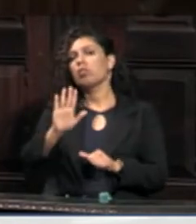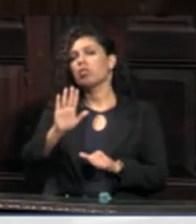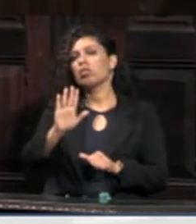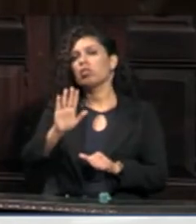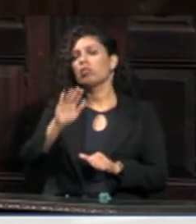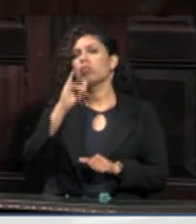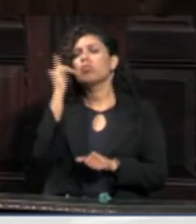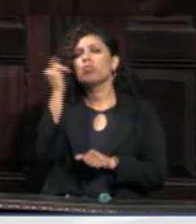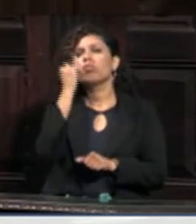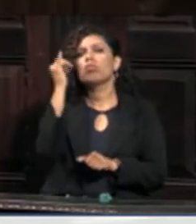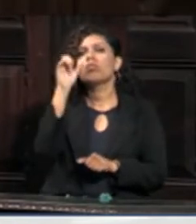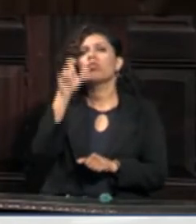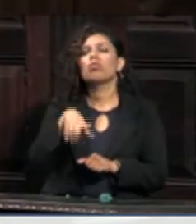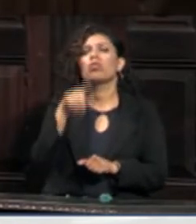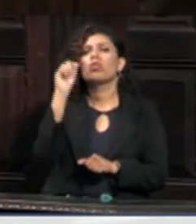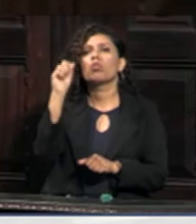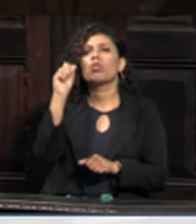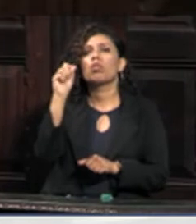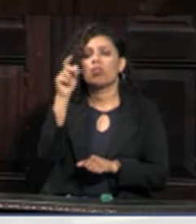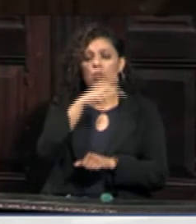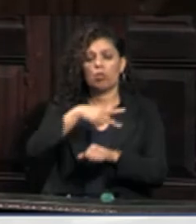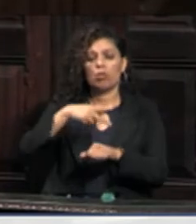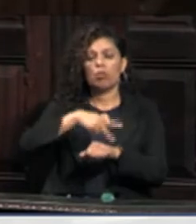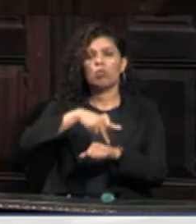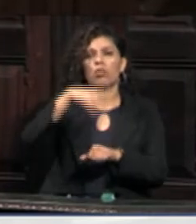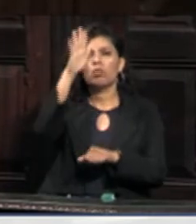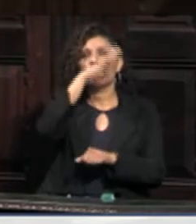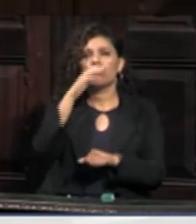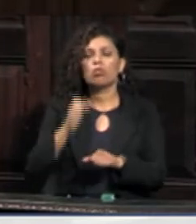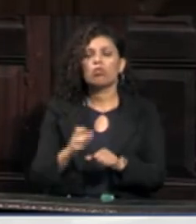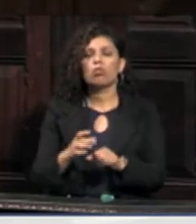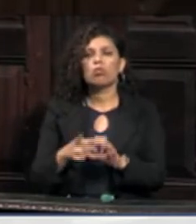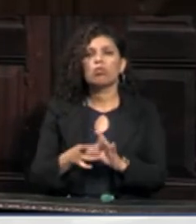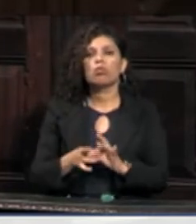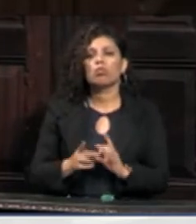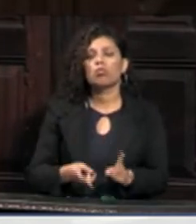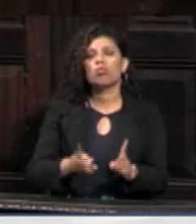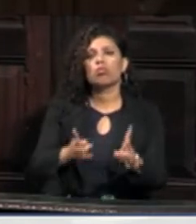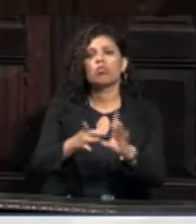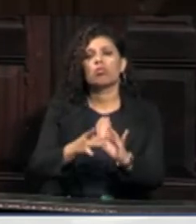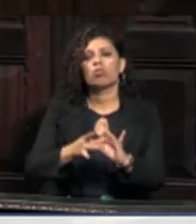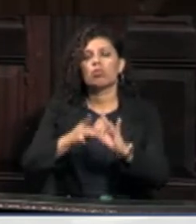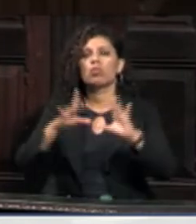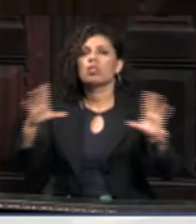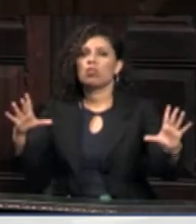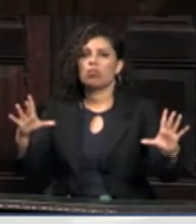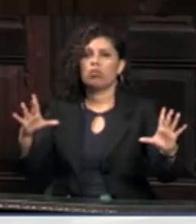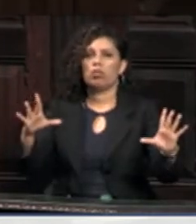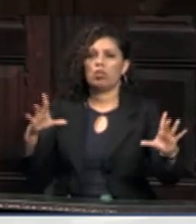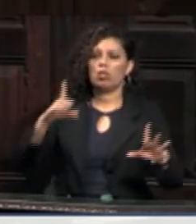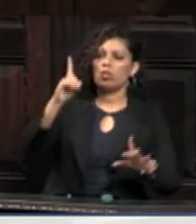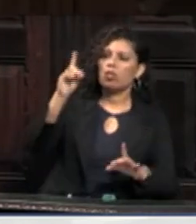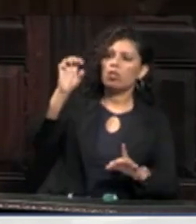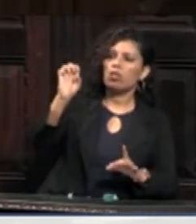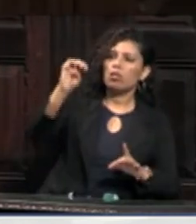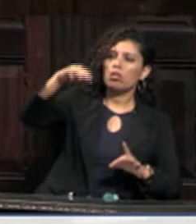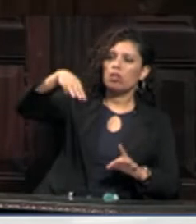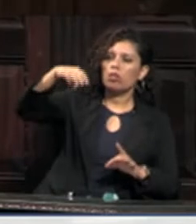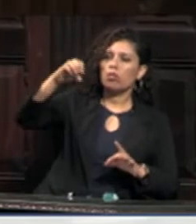é que a democracia e a república continuem revigoradas, que